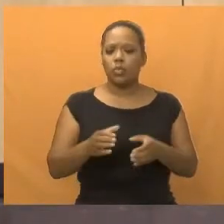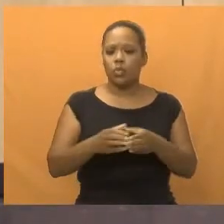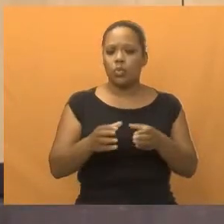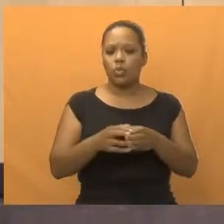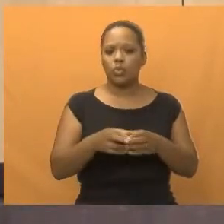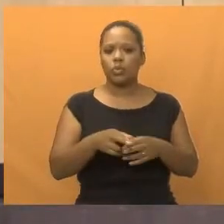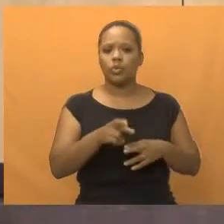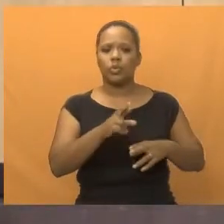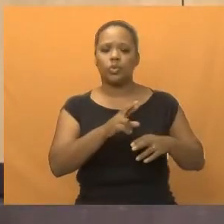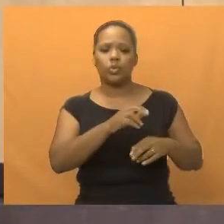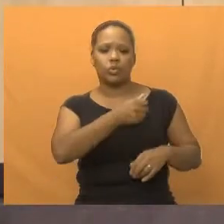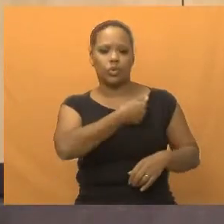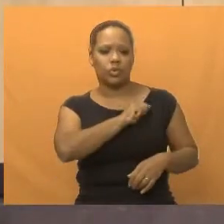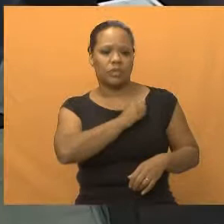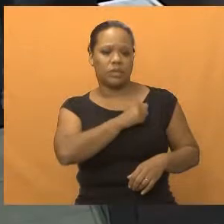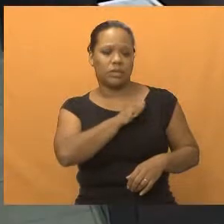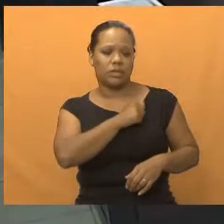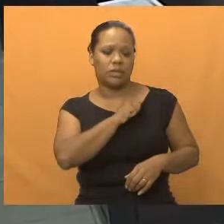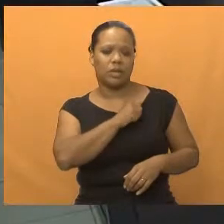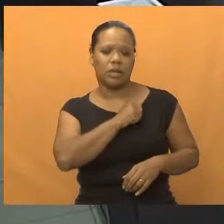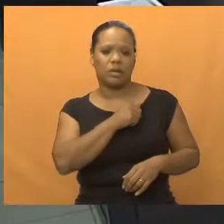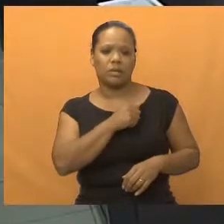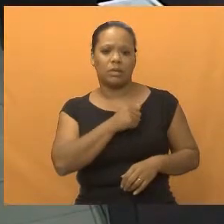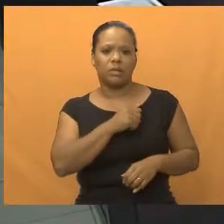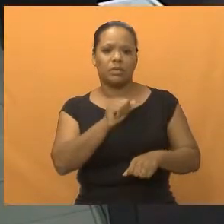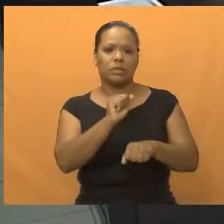ficaram até agora agentes sociais também